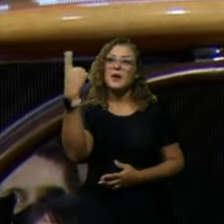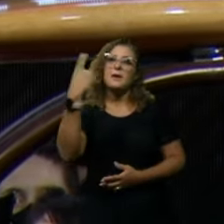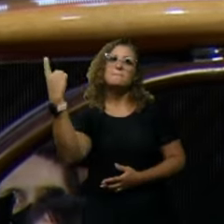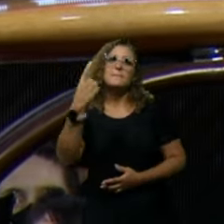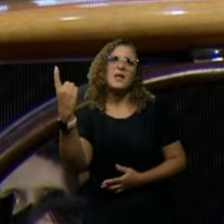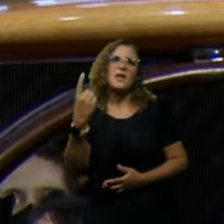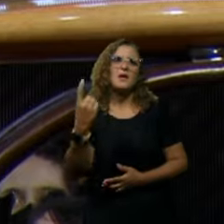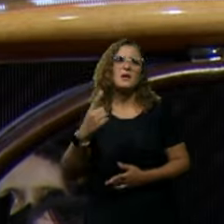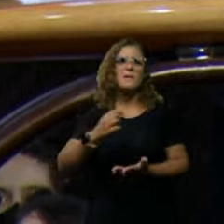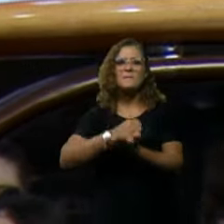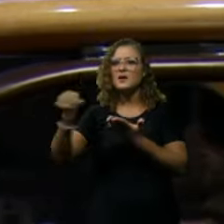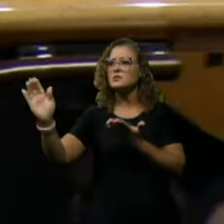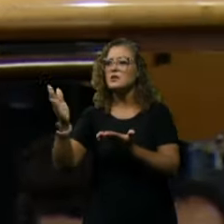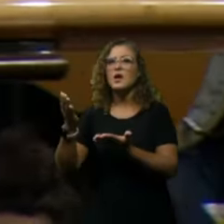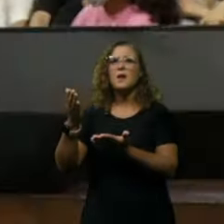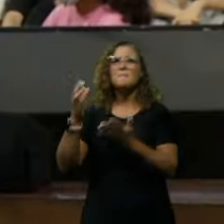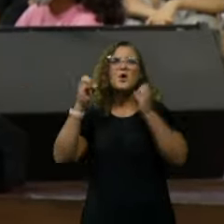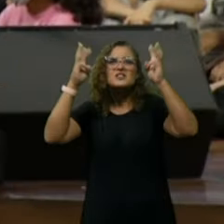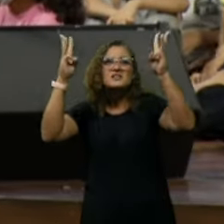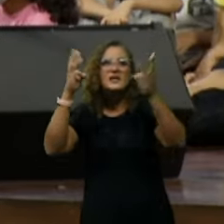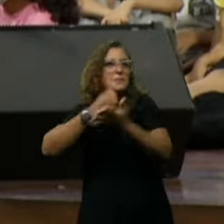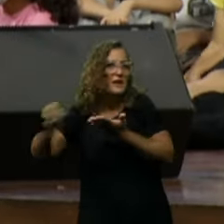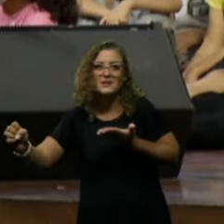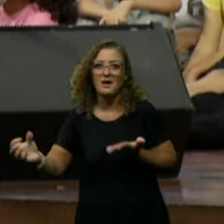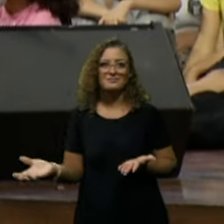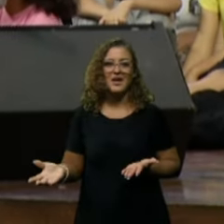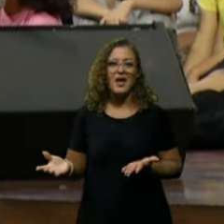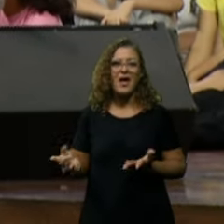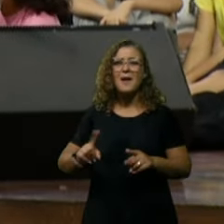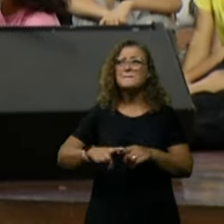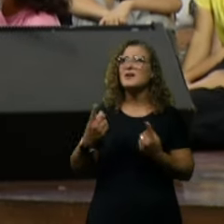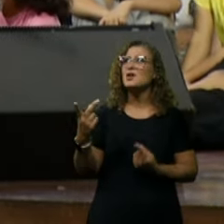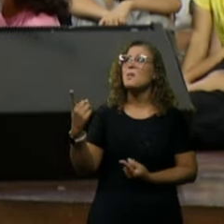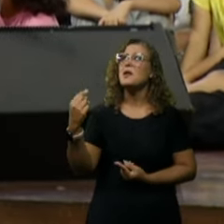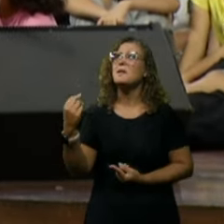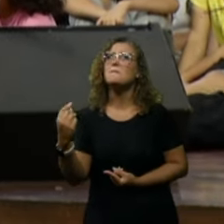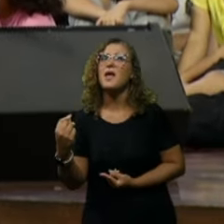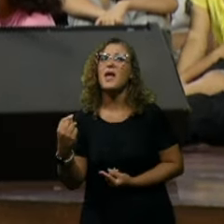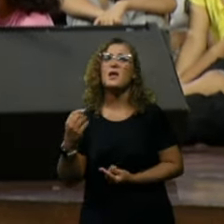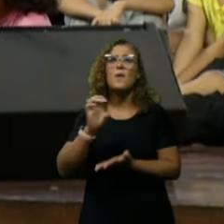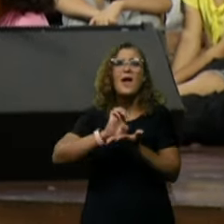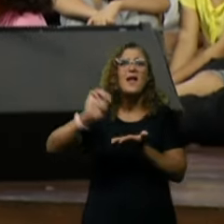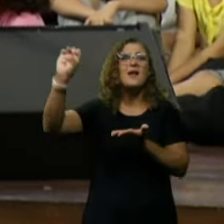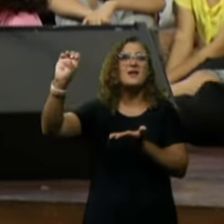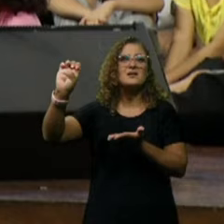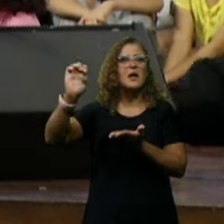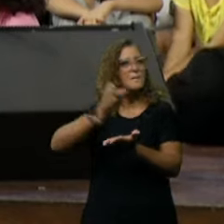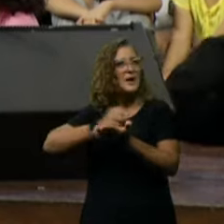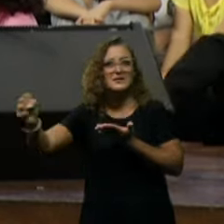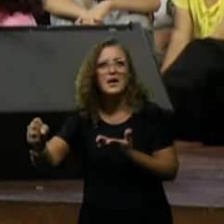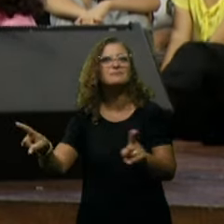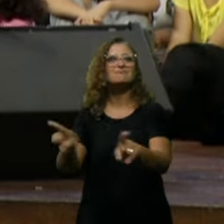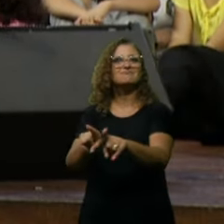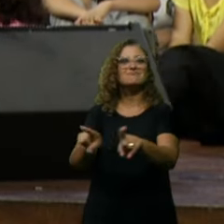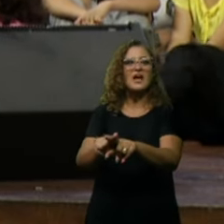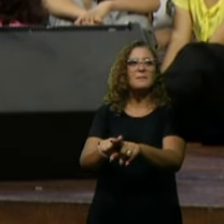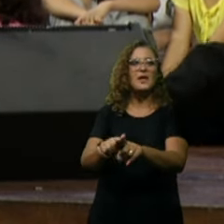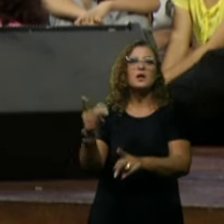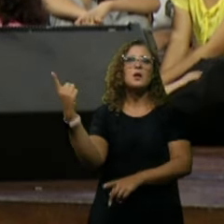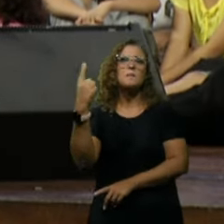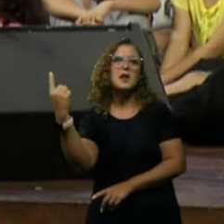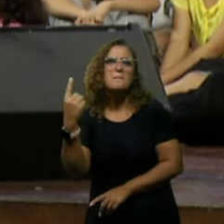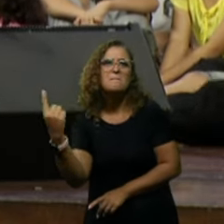primeiro foi Moisés vai passar mas deixa eu primeiro for Elias vai passar mas desde que o primeiro foi João Batista faça